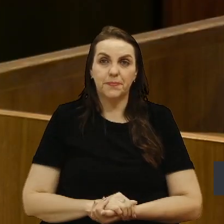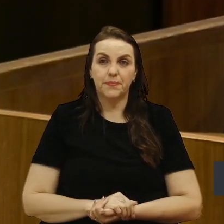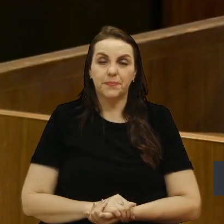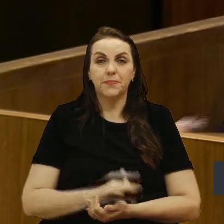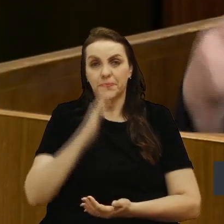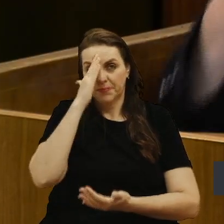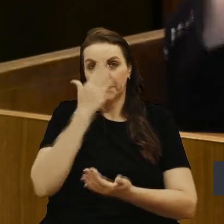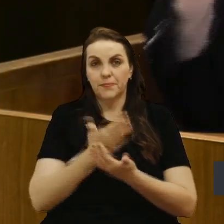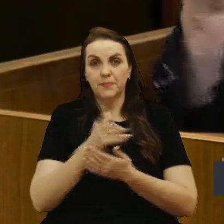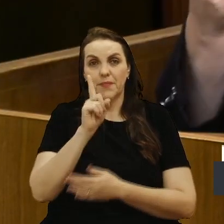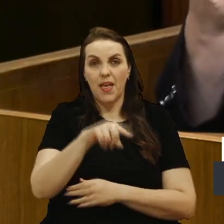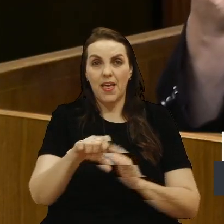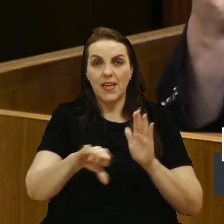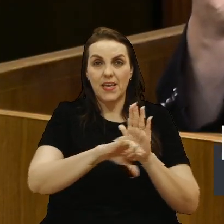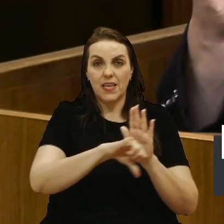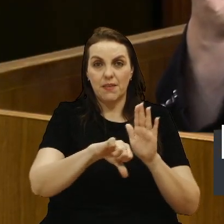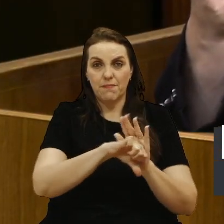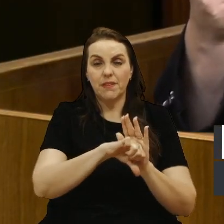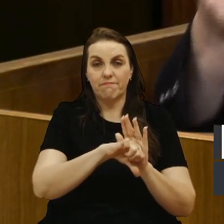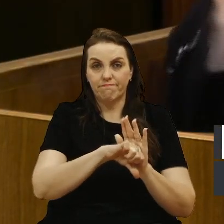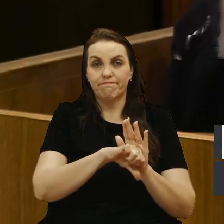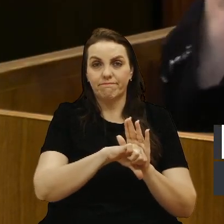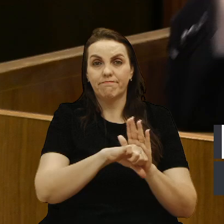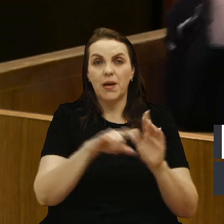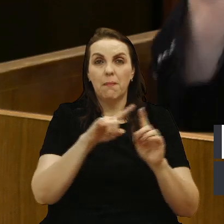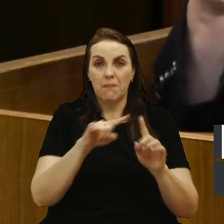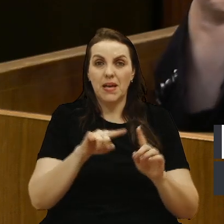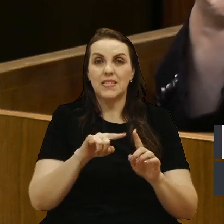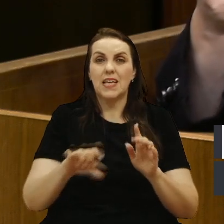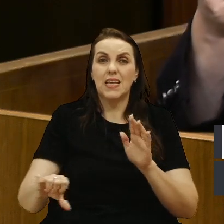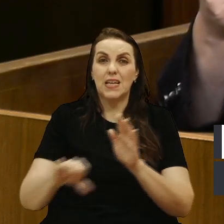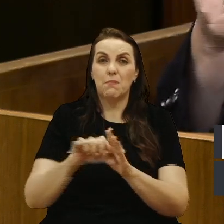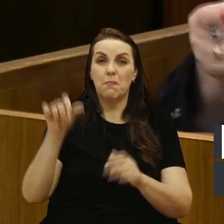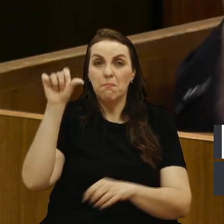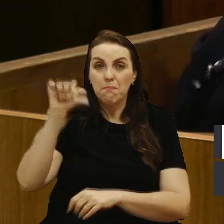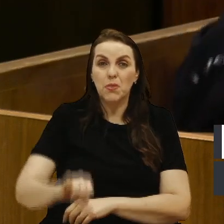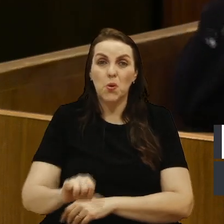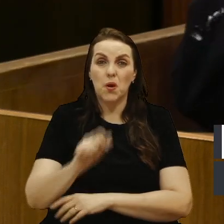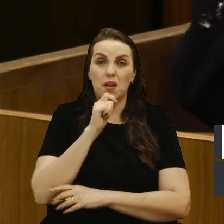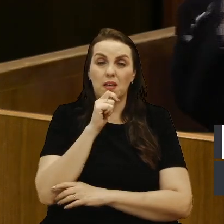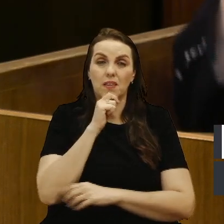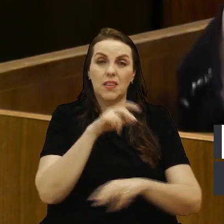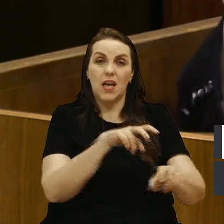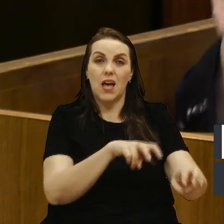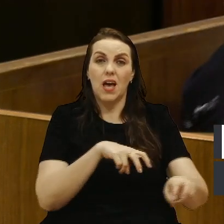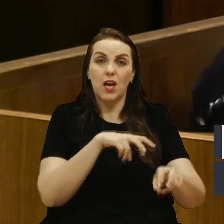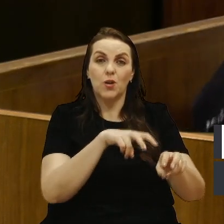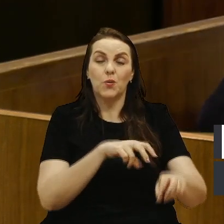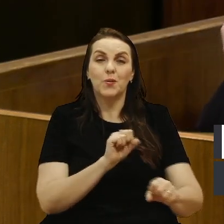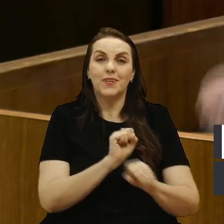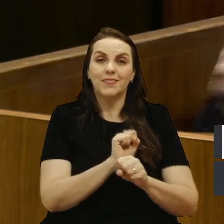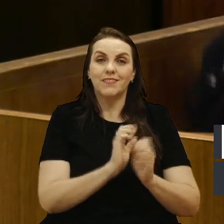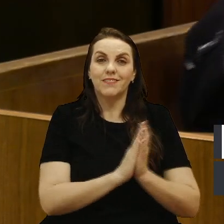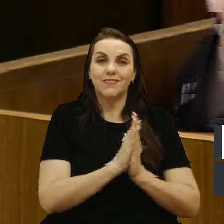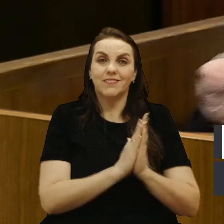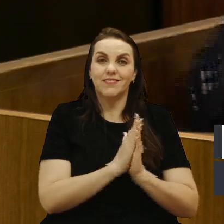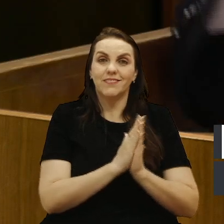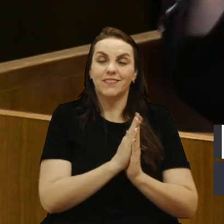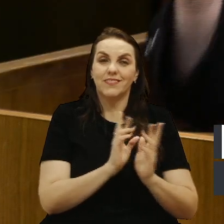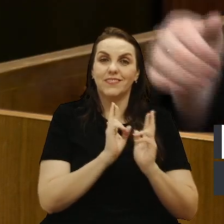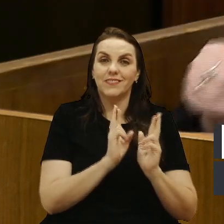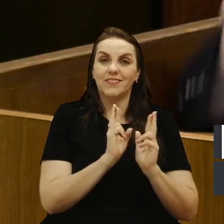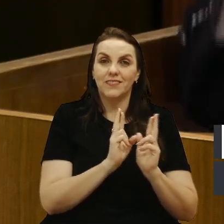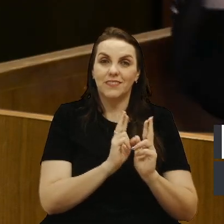que é crime, mas é mais crime ainda fazer o nosso agricultor, que fica esperançoso quando vem lá